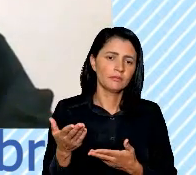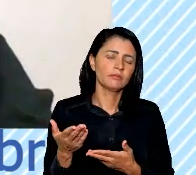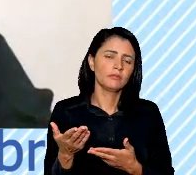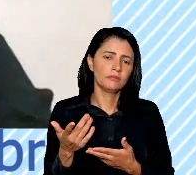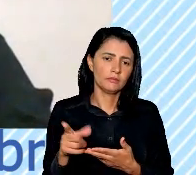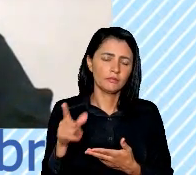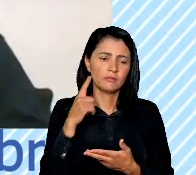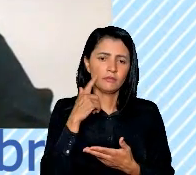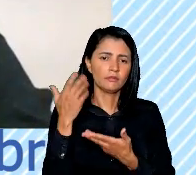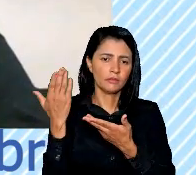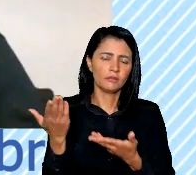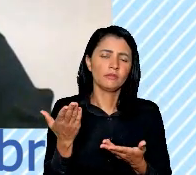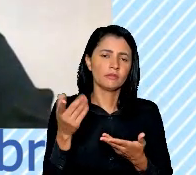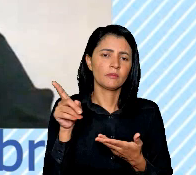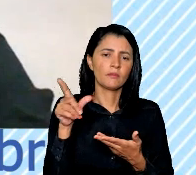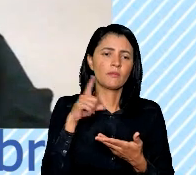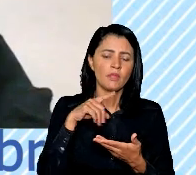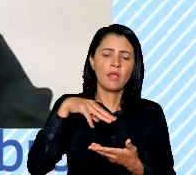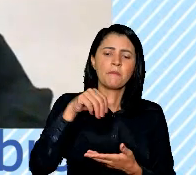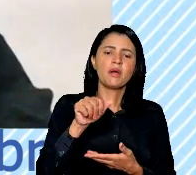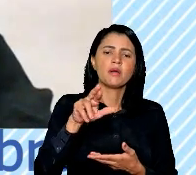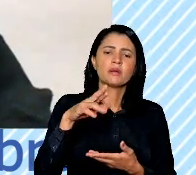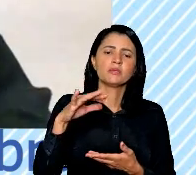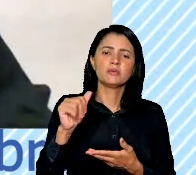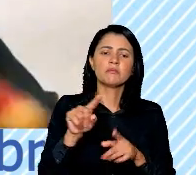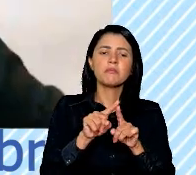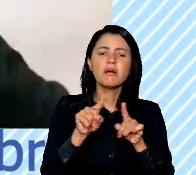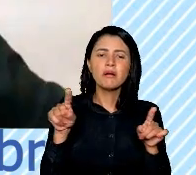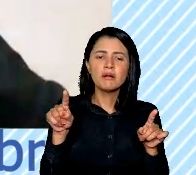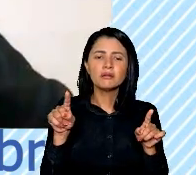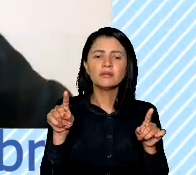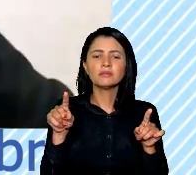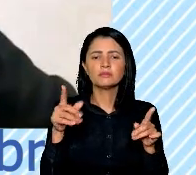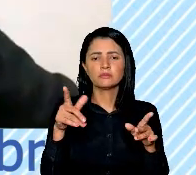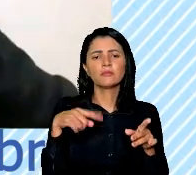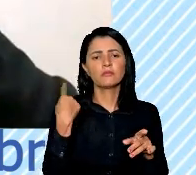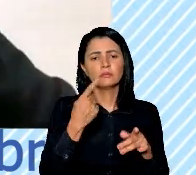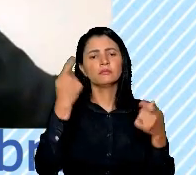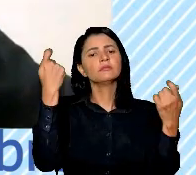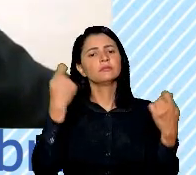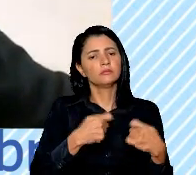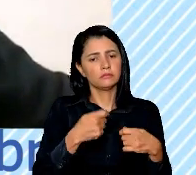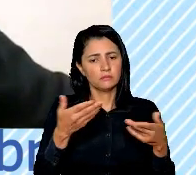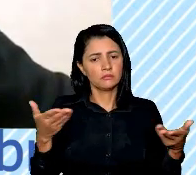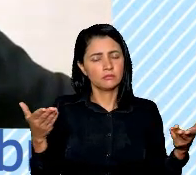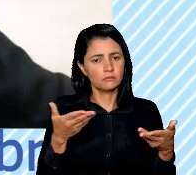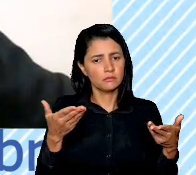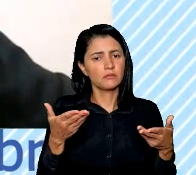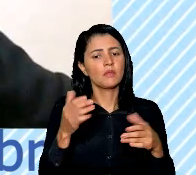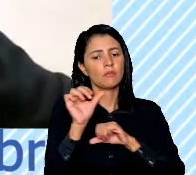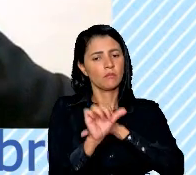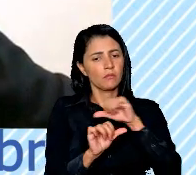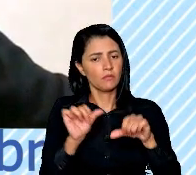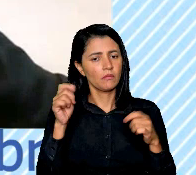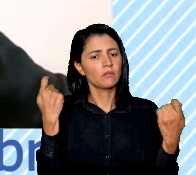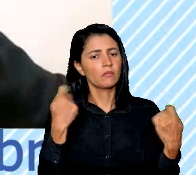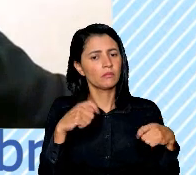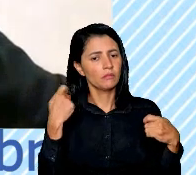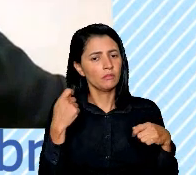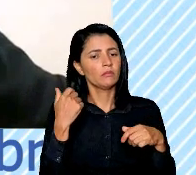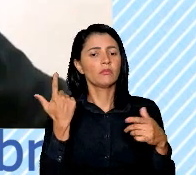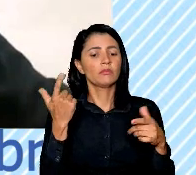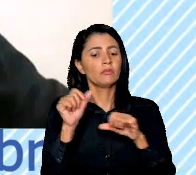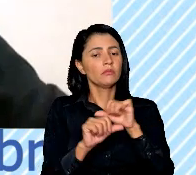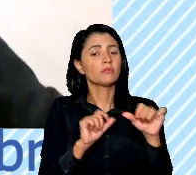né, para que a senhora passe a palavra à doutora Márcia, mas a gente precisa, para essa mudança, né, para essa